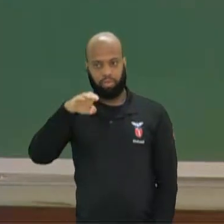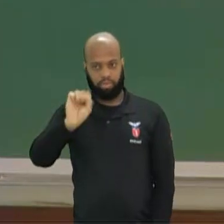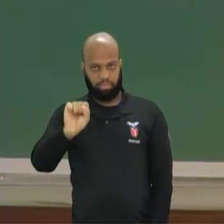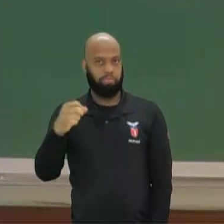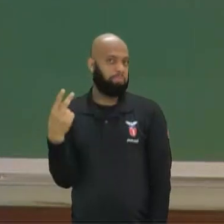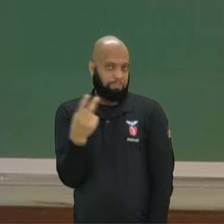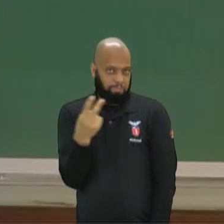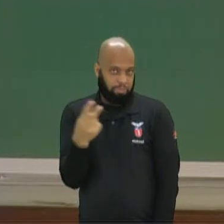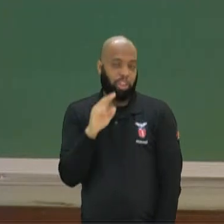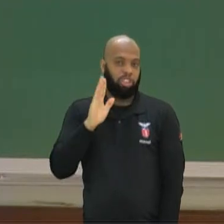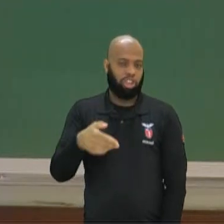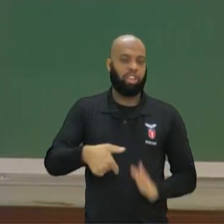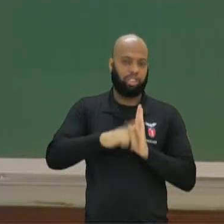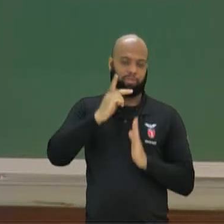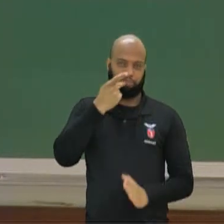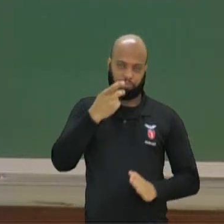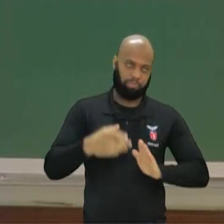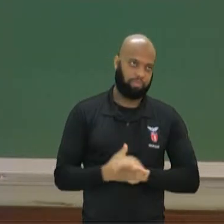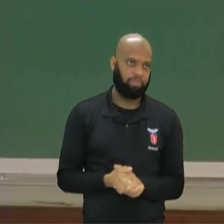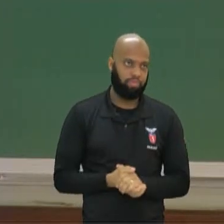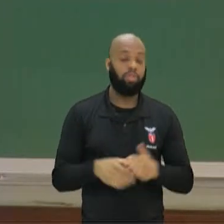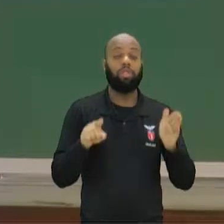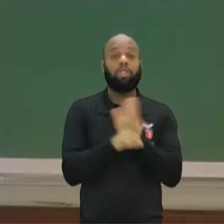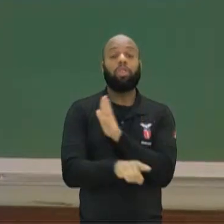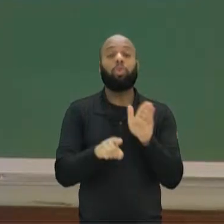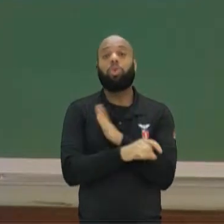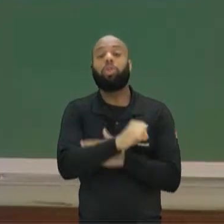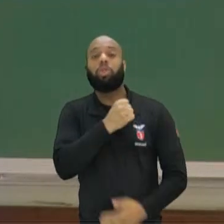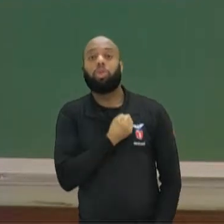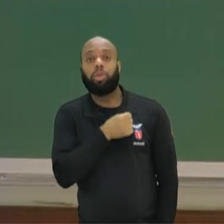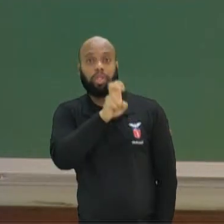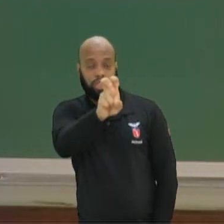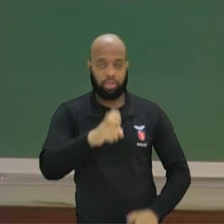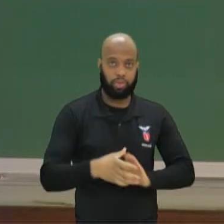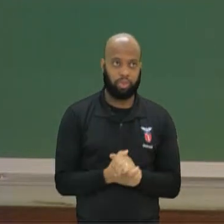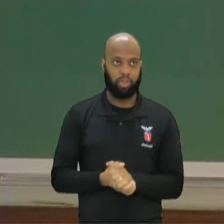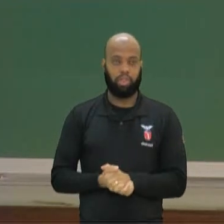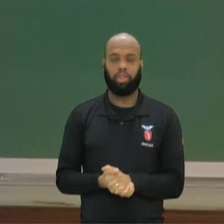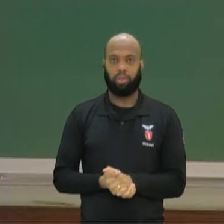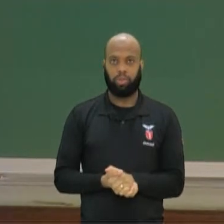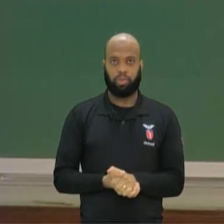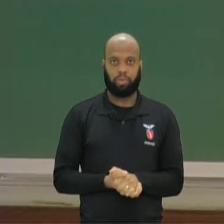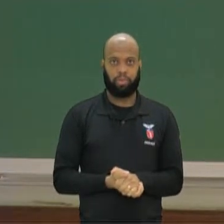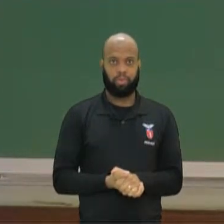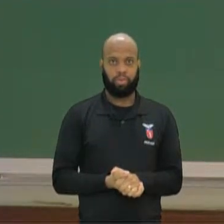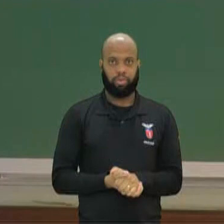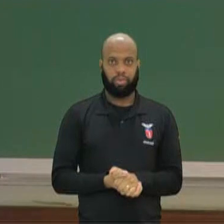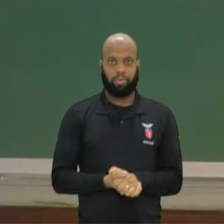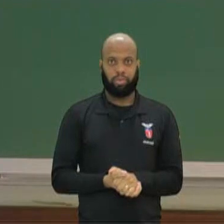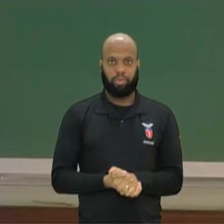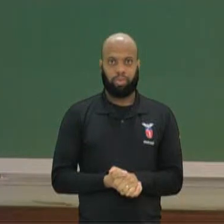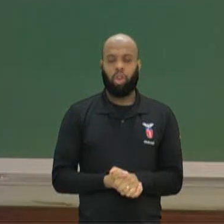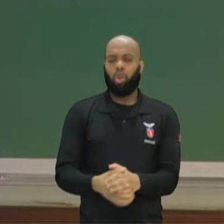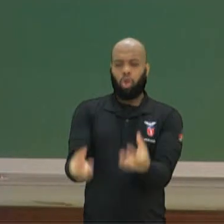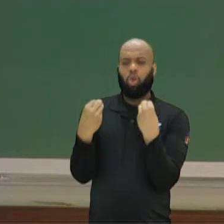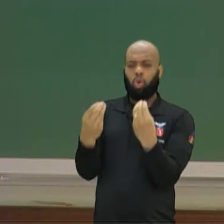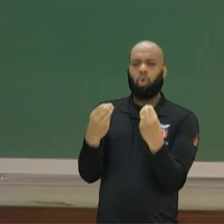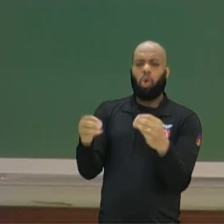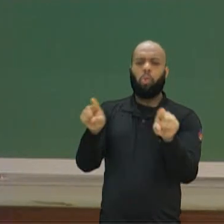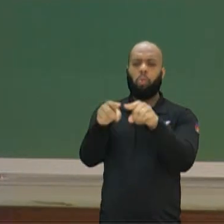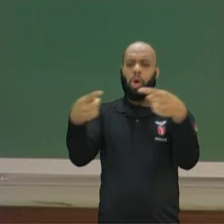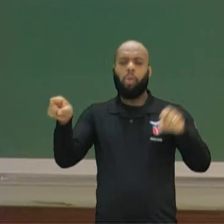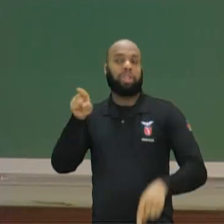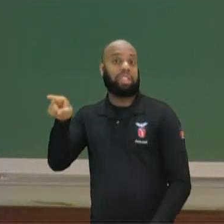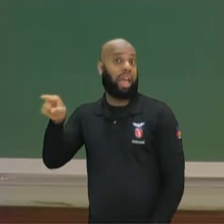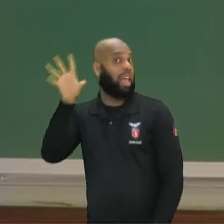Morrison, ok? E a número 5, how those songs help her? Como que essas músicas